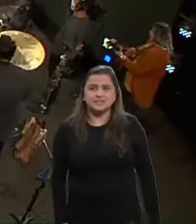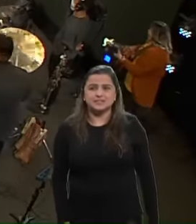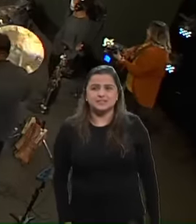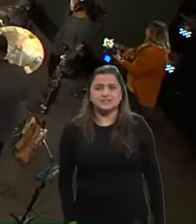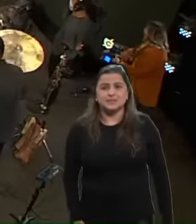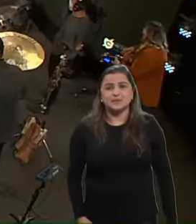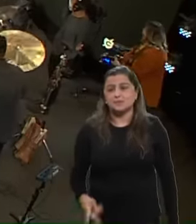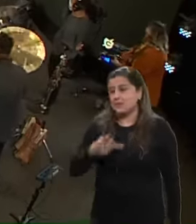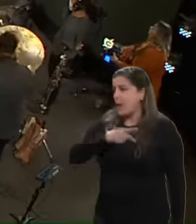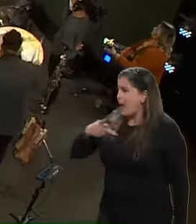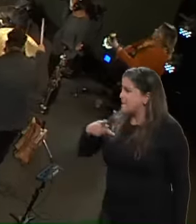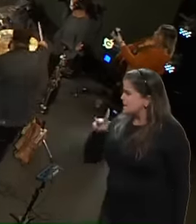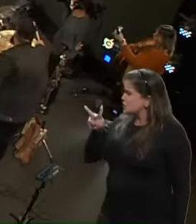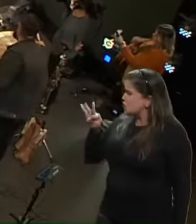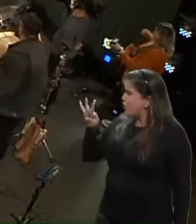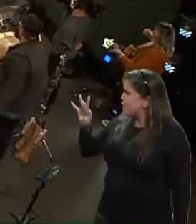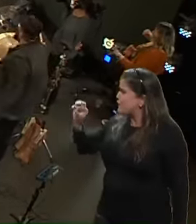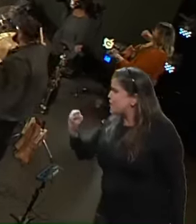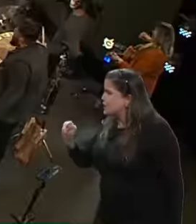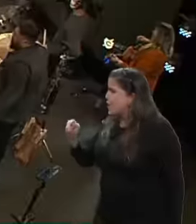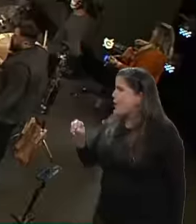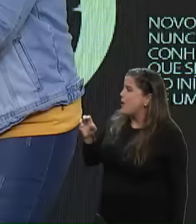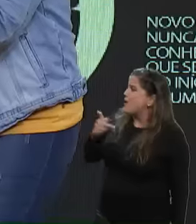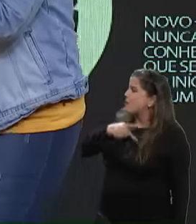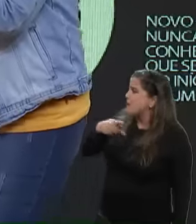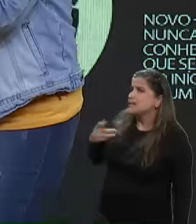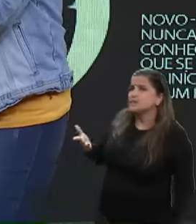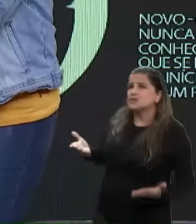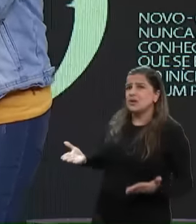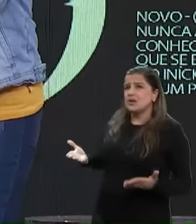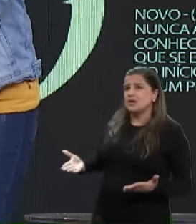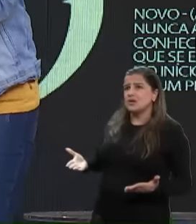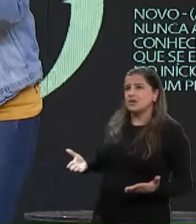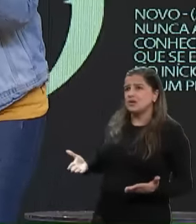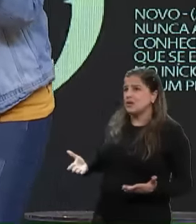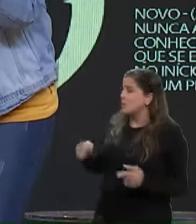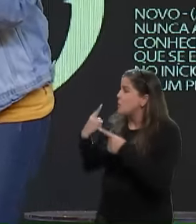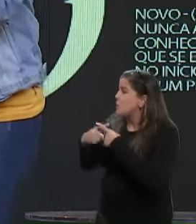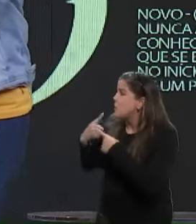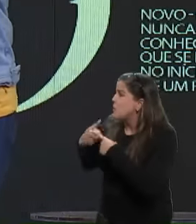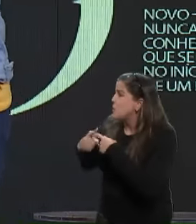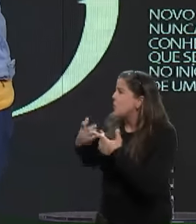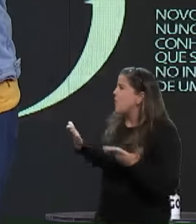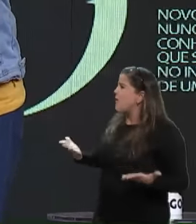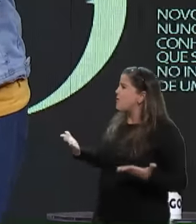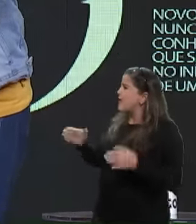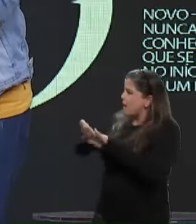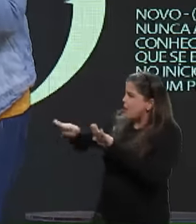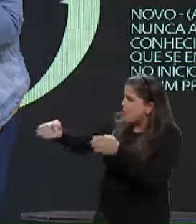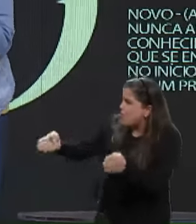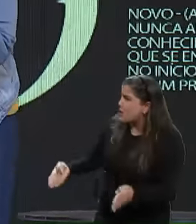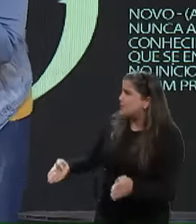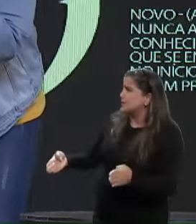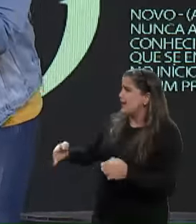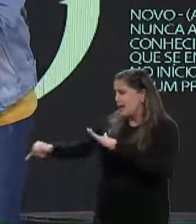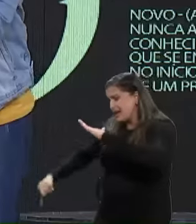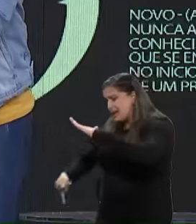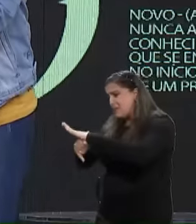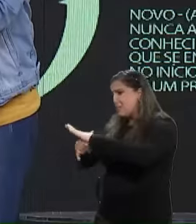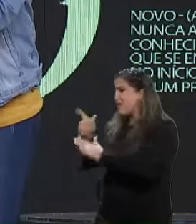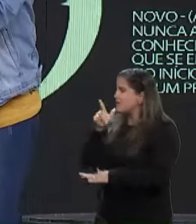Pastor Vitor Hugo, Pastor Vitor Hugo, por que levantar um altar debaixo do